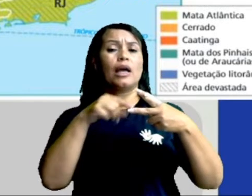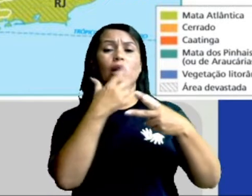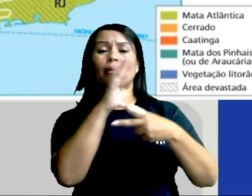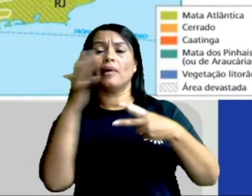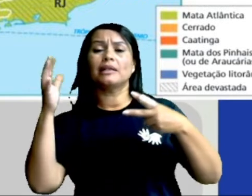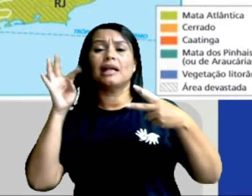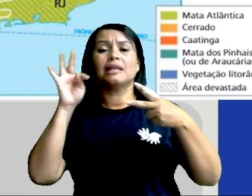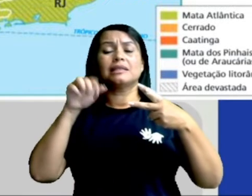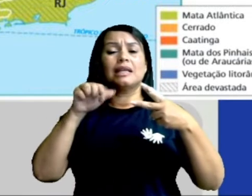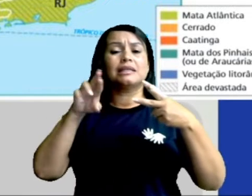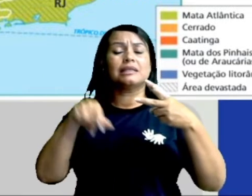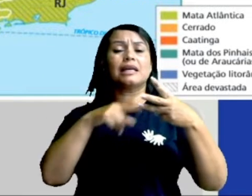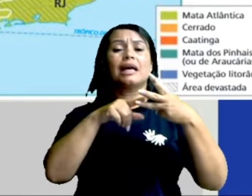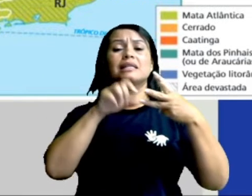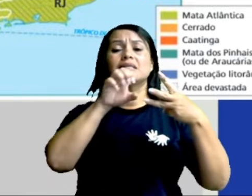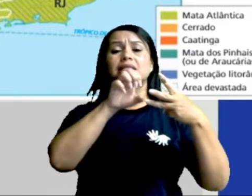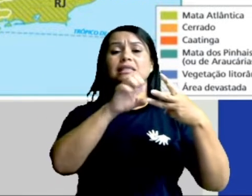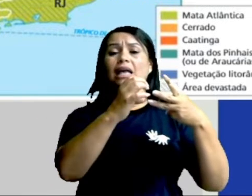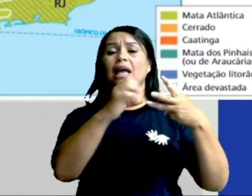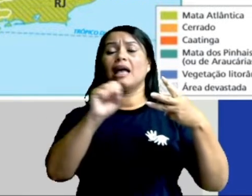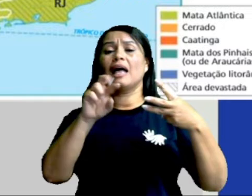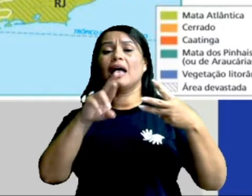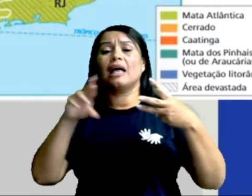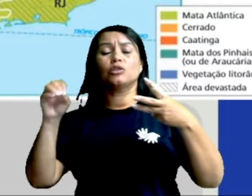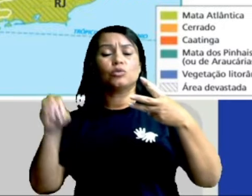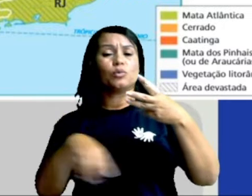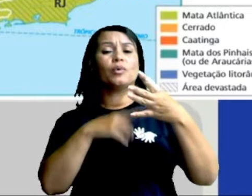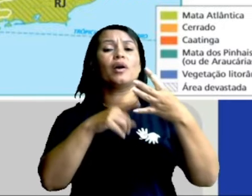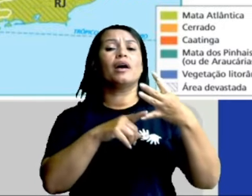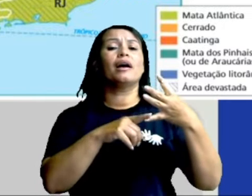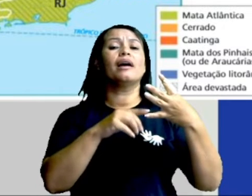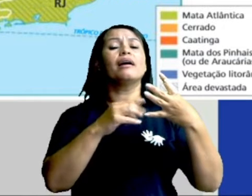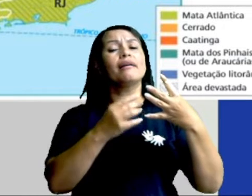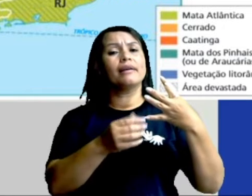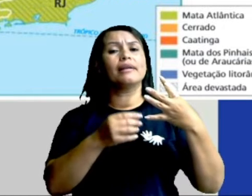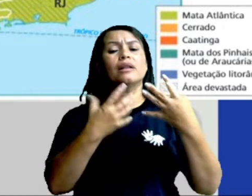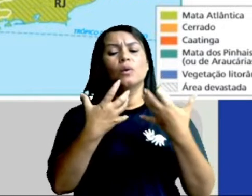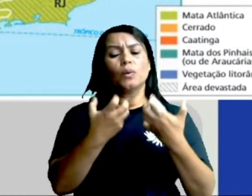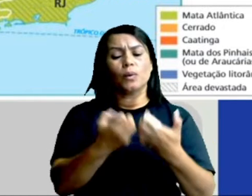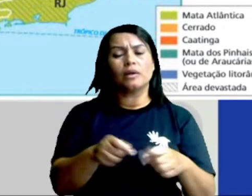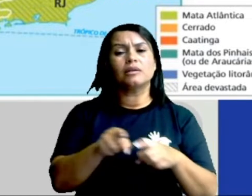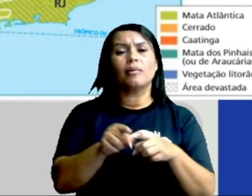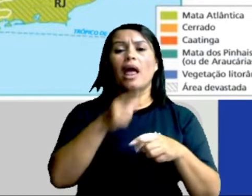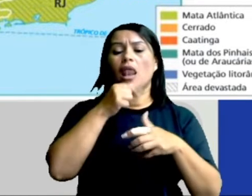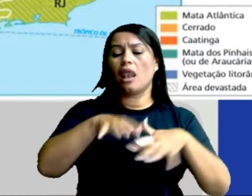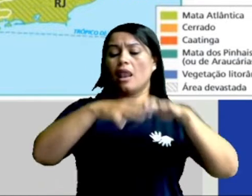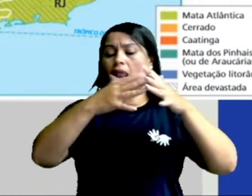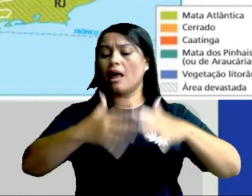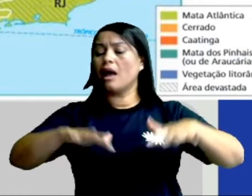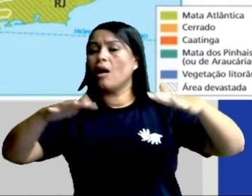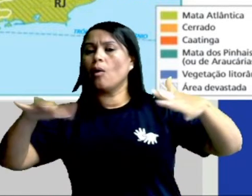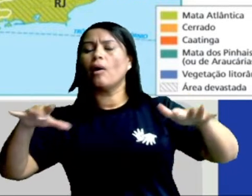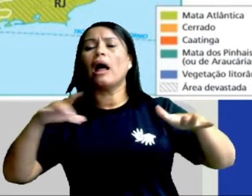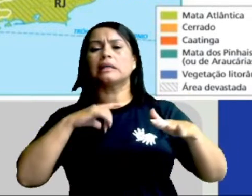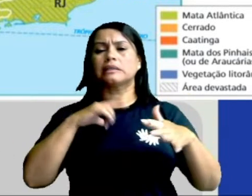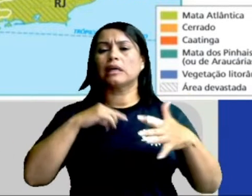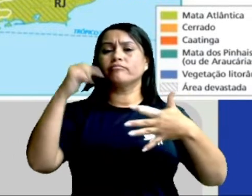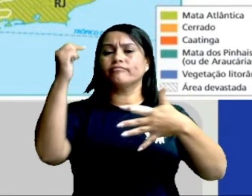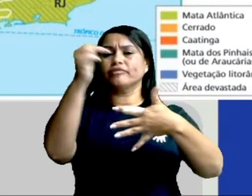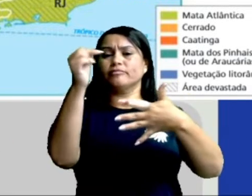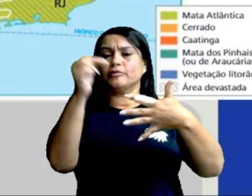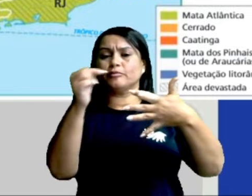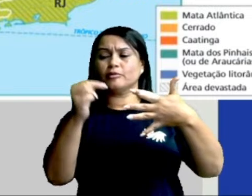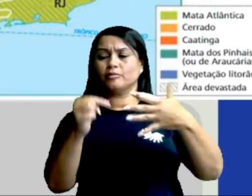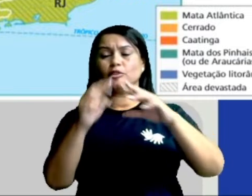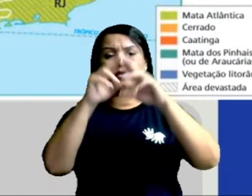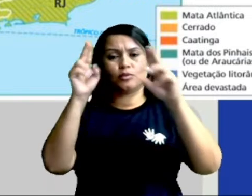Mata dos Pinhais ou também Araucária, chamada de Araucária também, e a vegetação litorânea, tá? Então está sendo retratada todas elas aqui